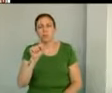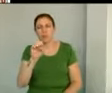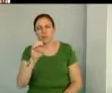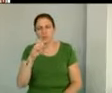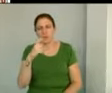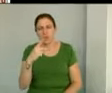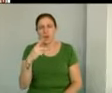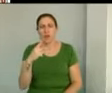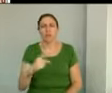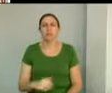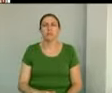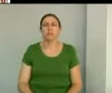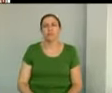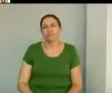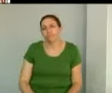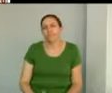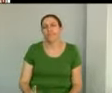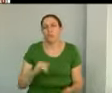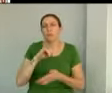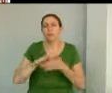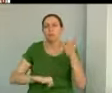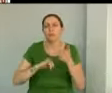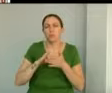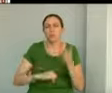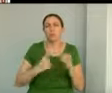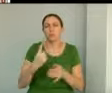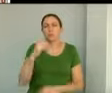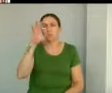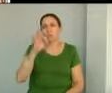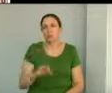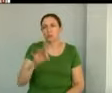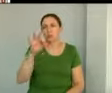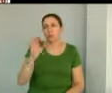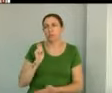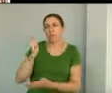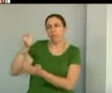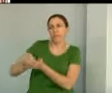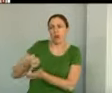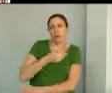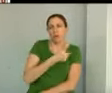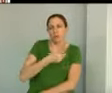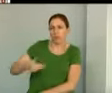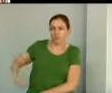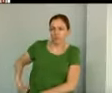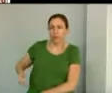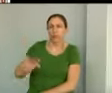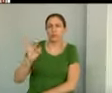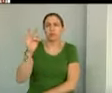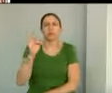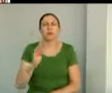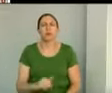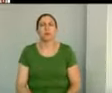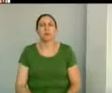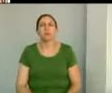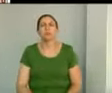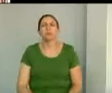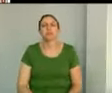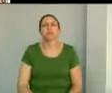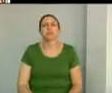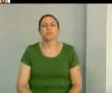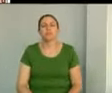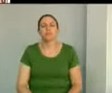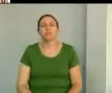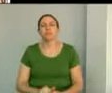federal, meio que uma sacanagem, né, mas 1% da receita o município paga para o governo federal de PASEP, né, tem que pagar,